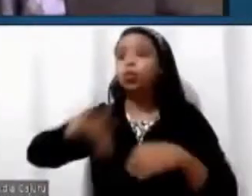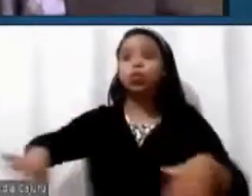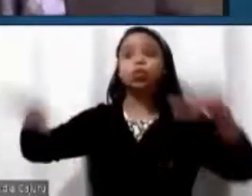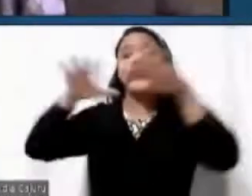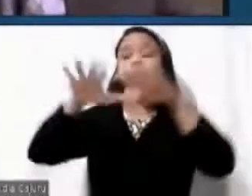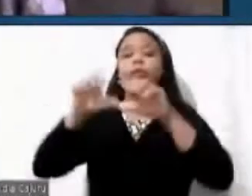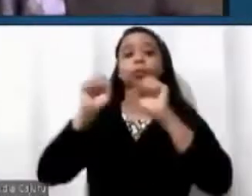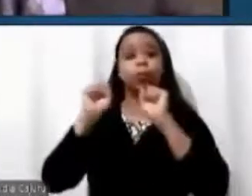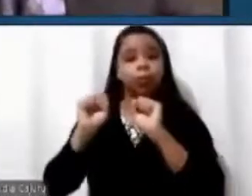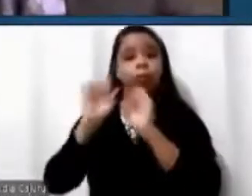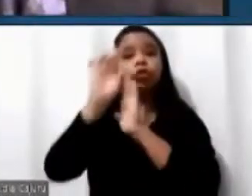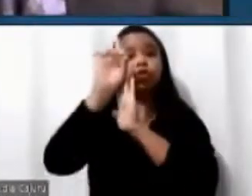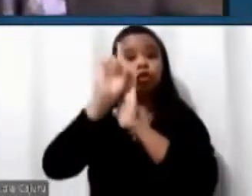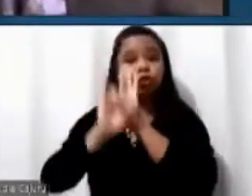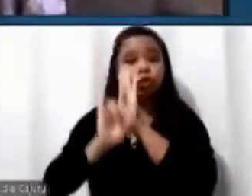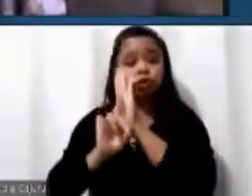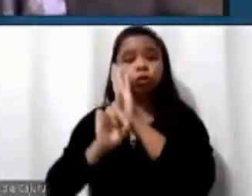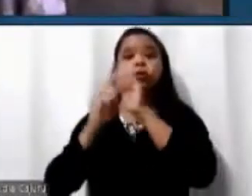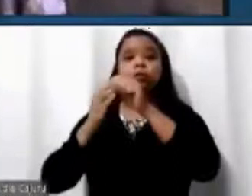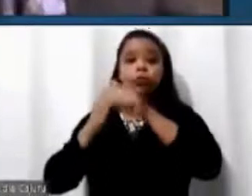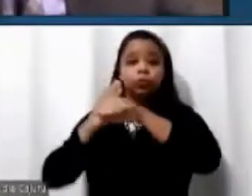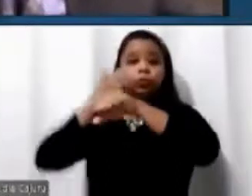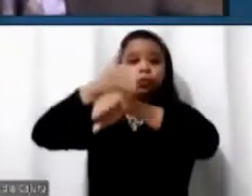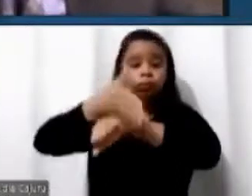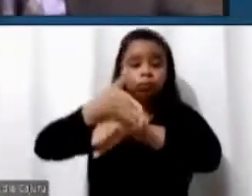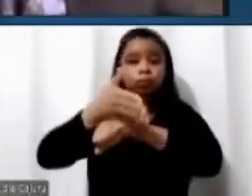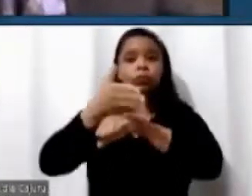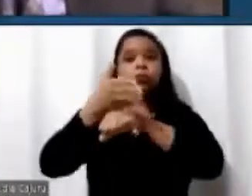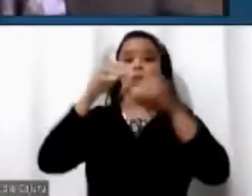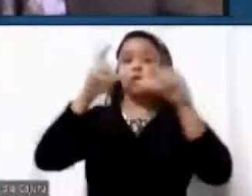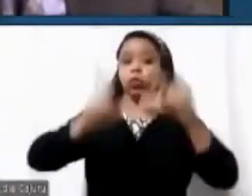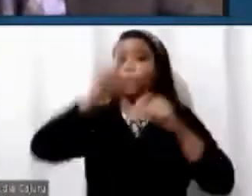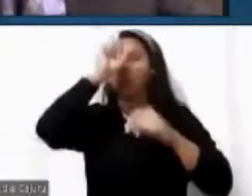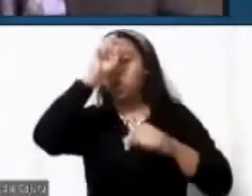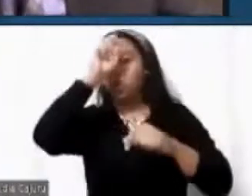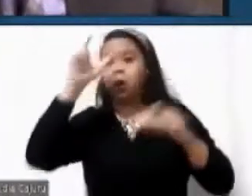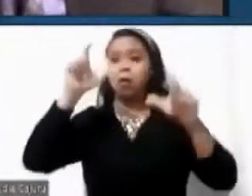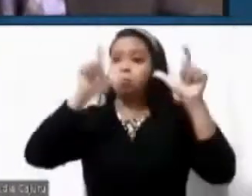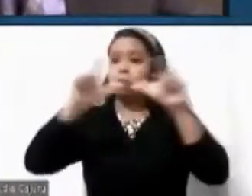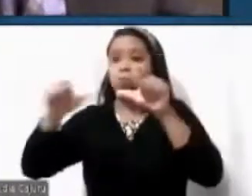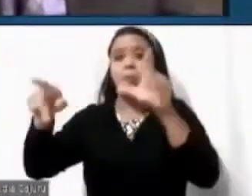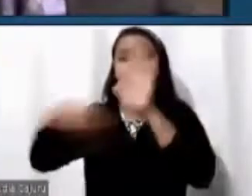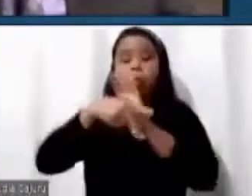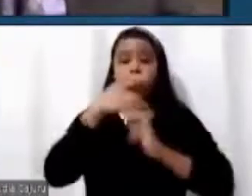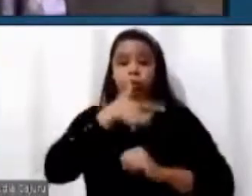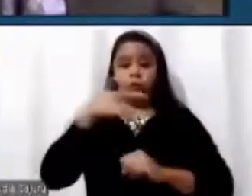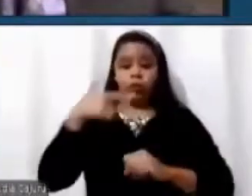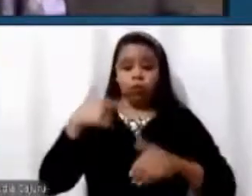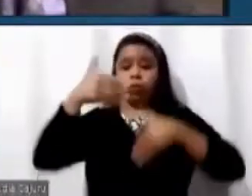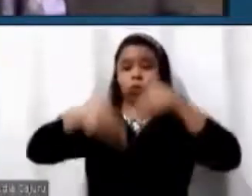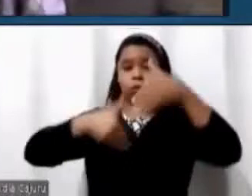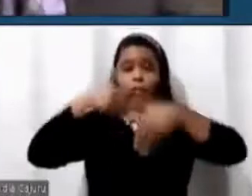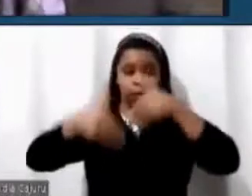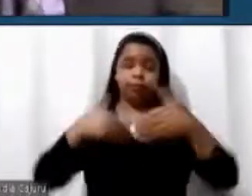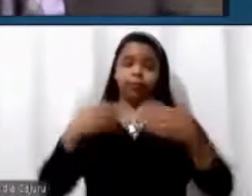que seja uma clínica privada, presta um serviço de natureza pública, lógico, de interesse público, portanto, é óbvio que nós estamos falando de saúde